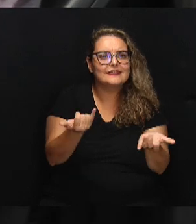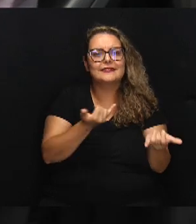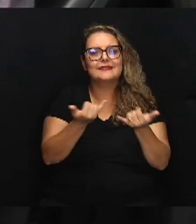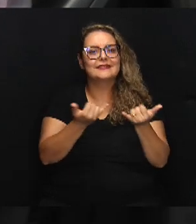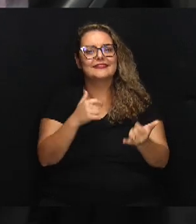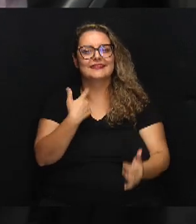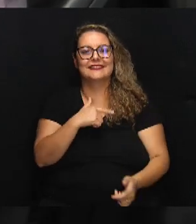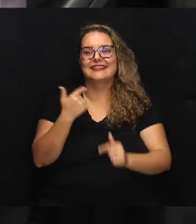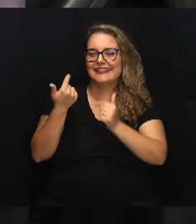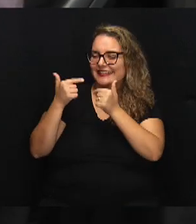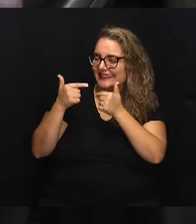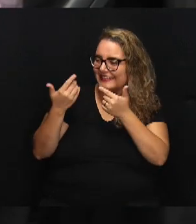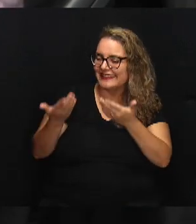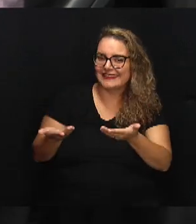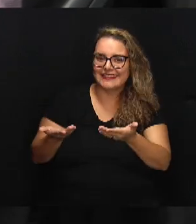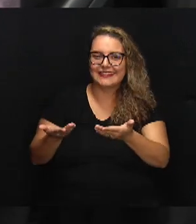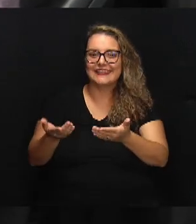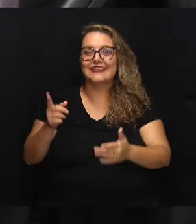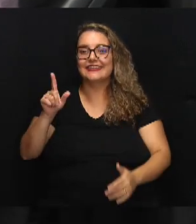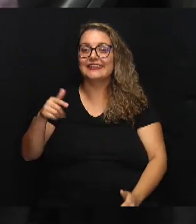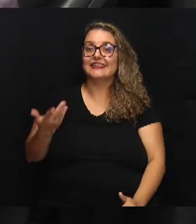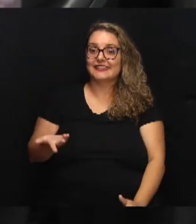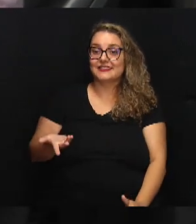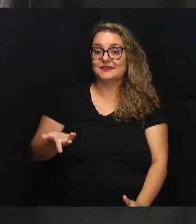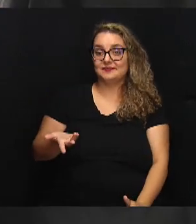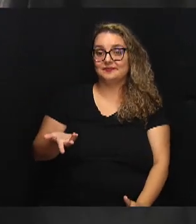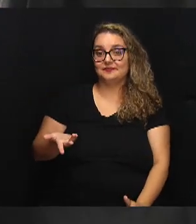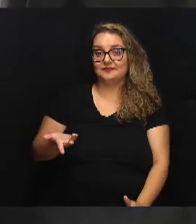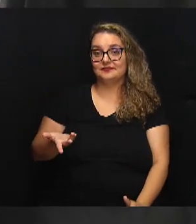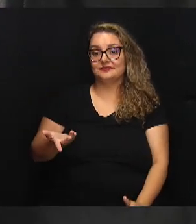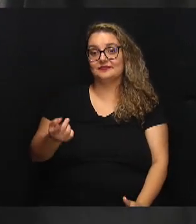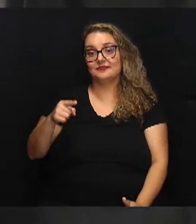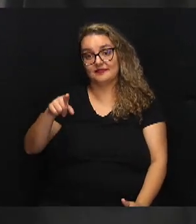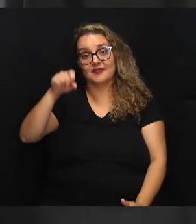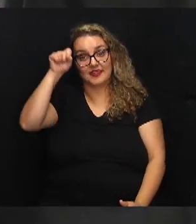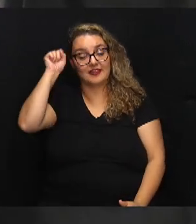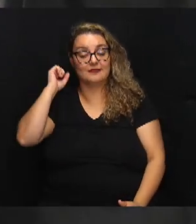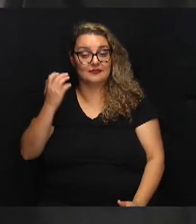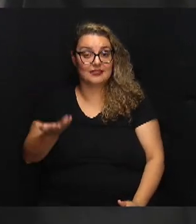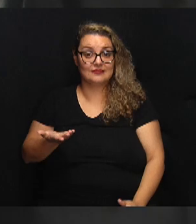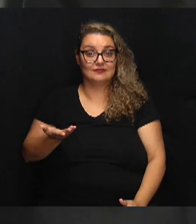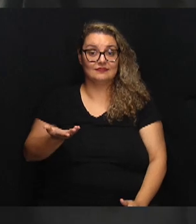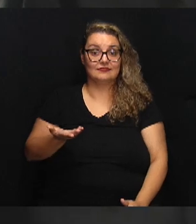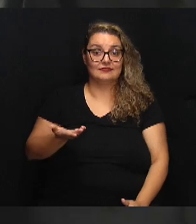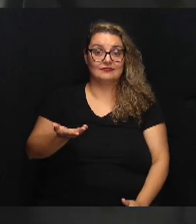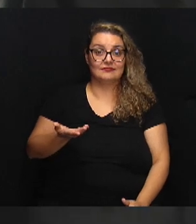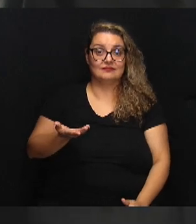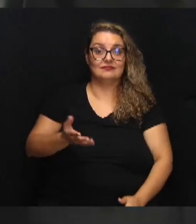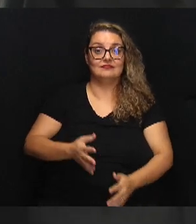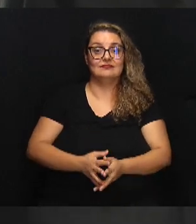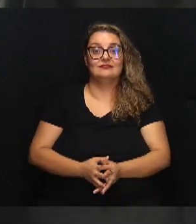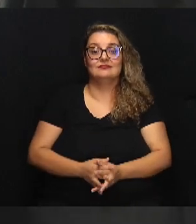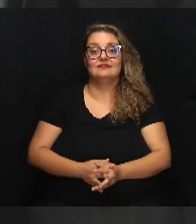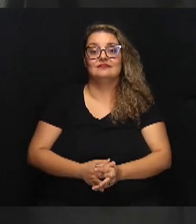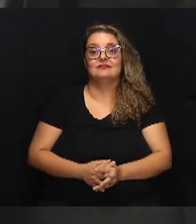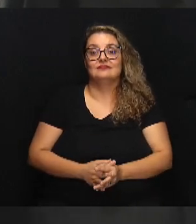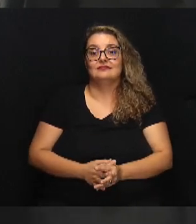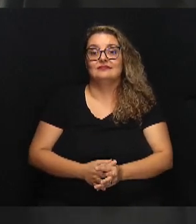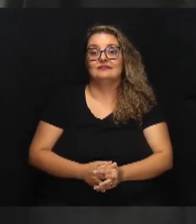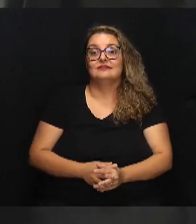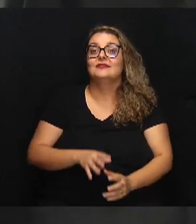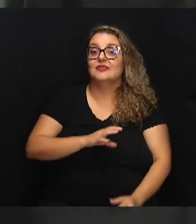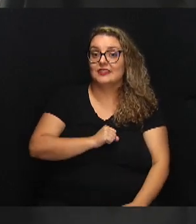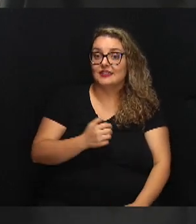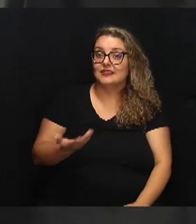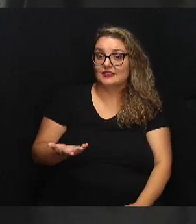nós. Pois é, aí eu fui lá fazer o vestibular e... Engraçado que eu gostava muito de